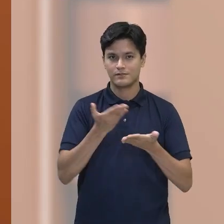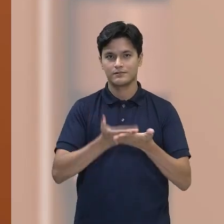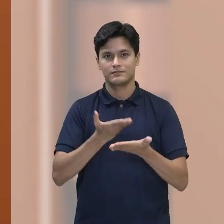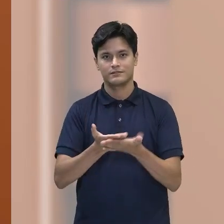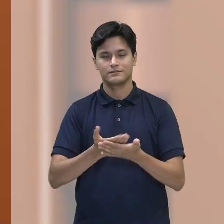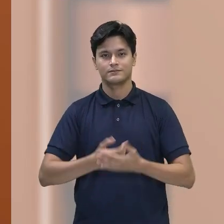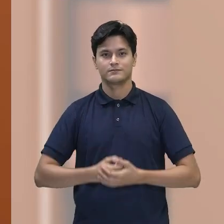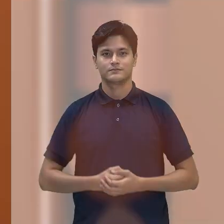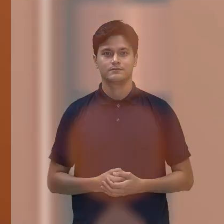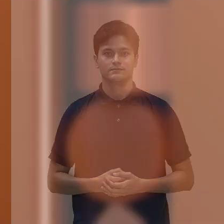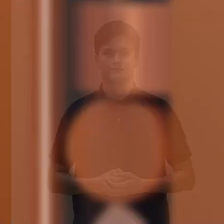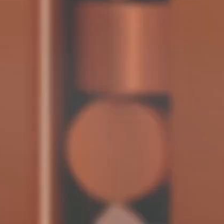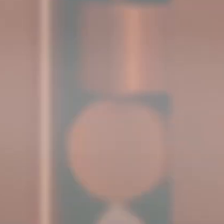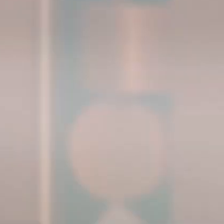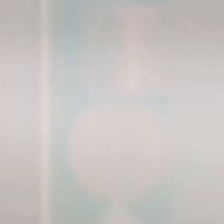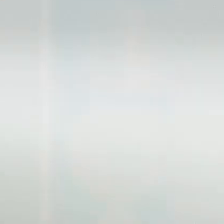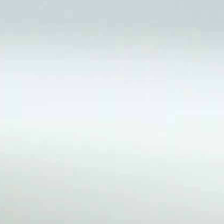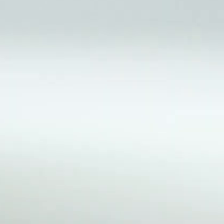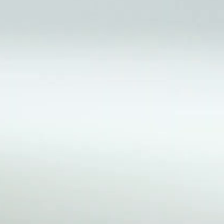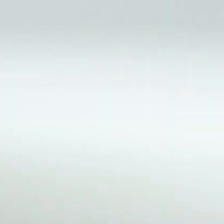à nossa aula.